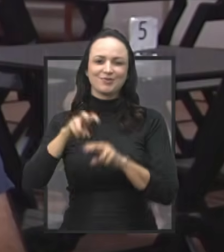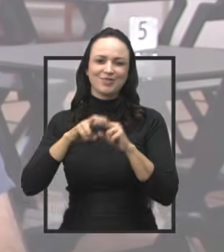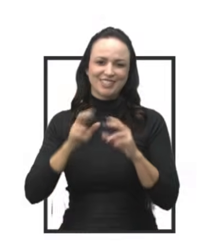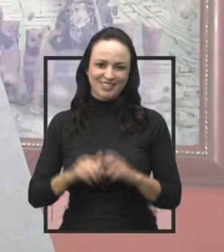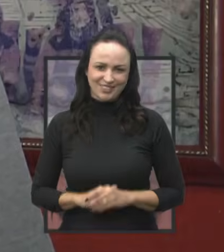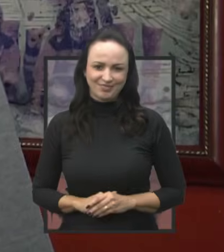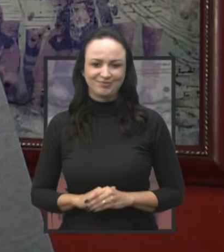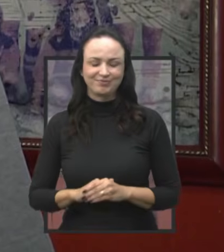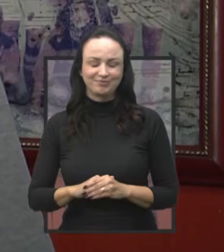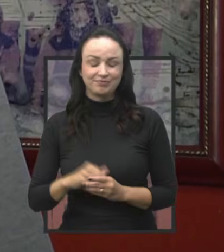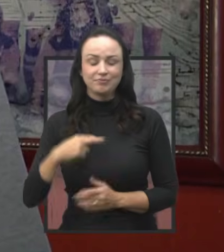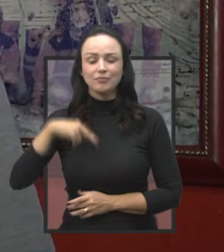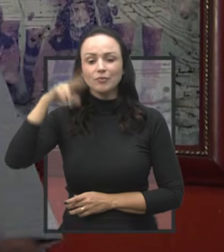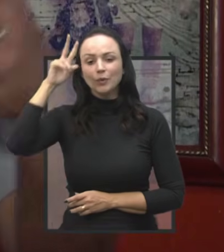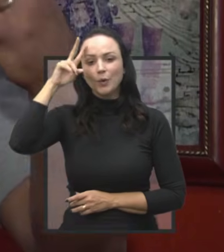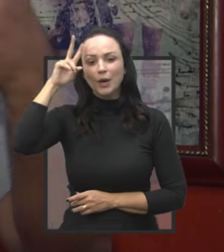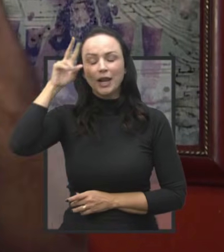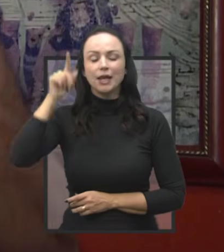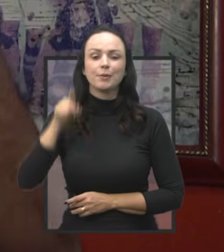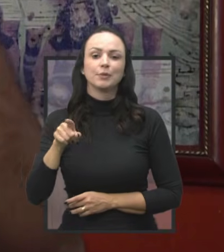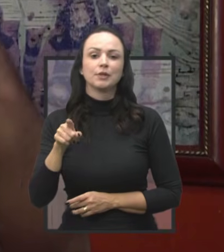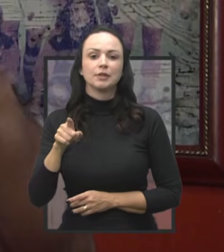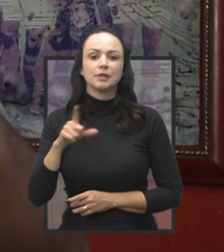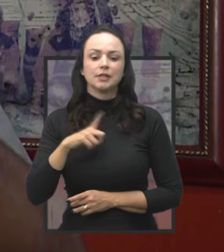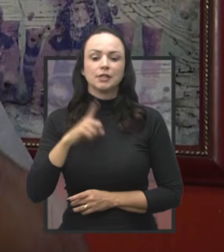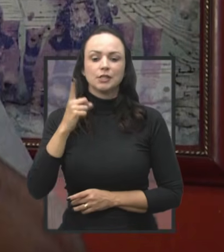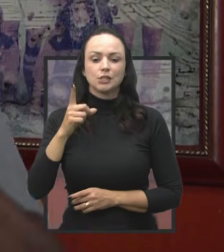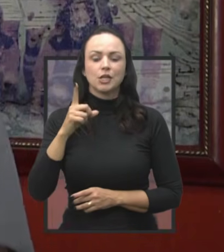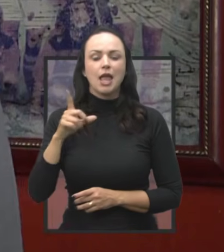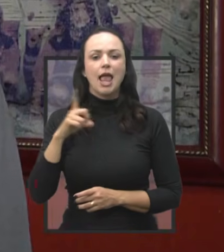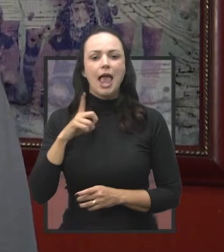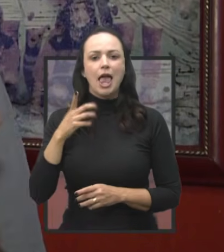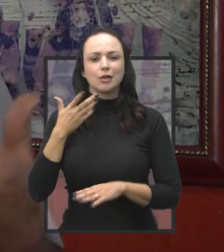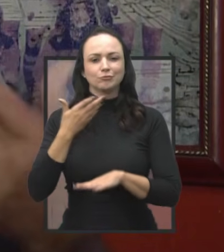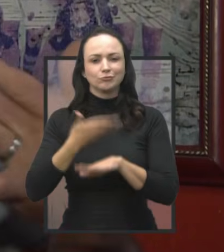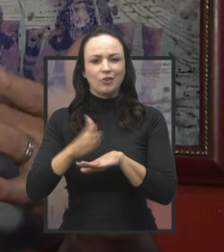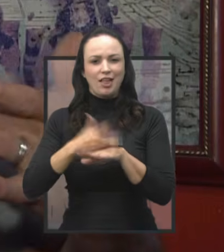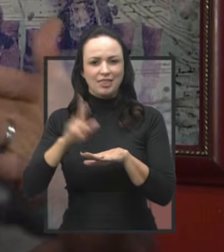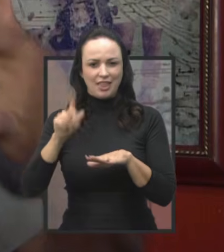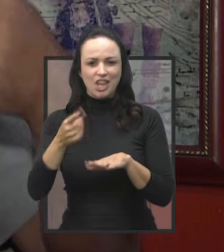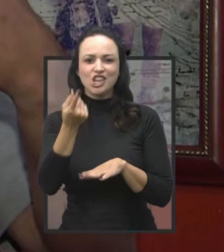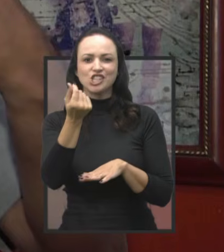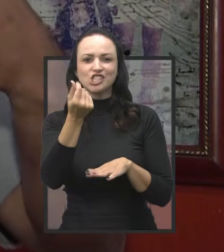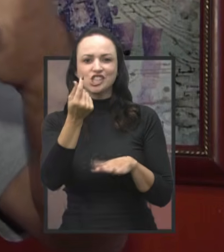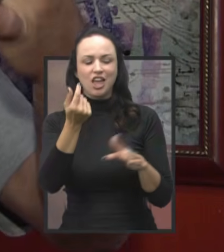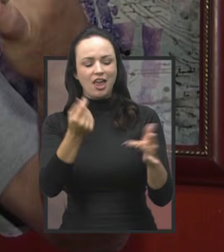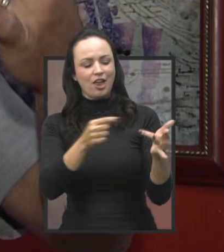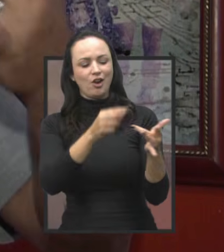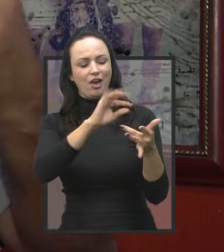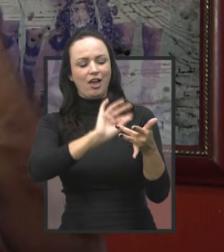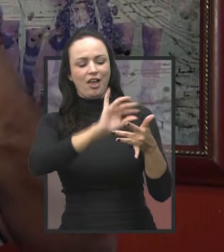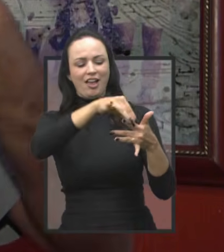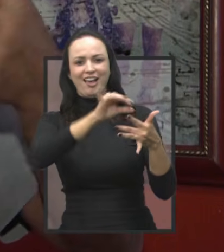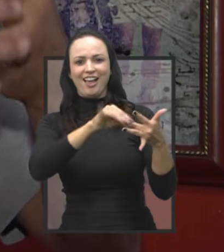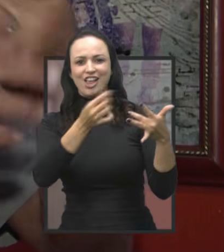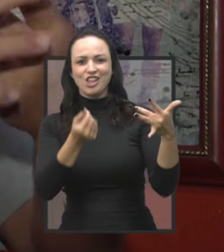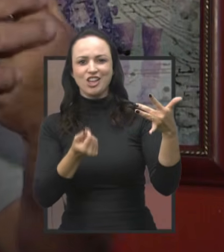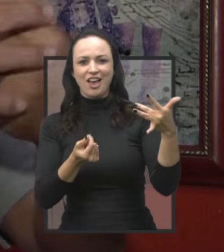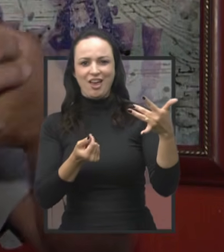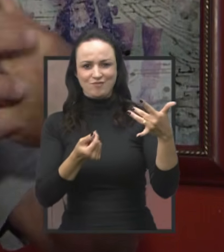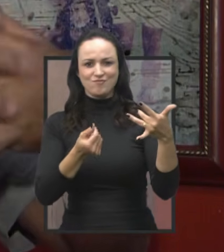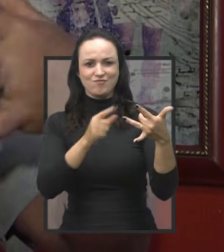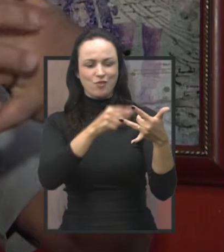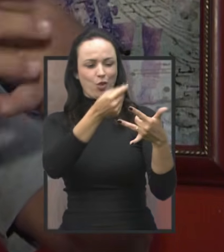disso. Eu me lembro que ele tinha uma prática de segurar o dinheiro no vão do dedo, assim, ficava aquele feixe